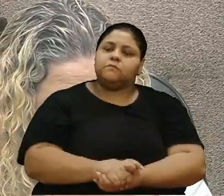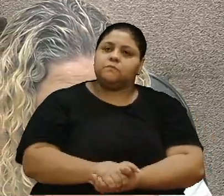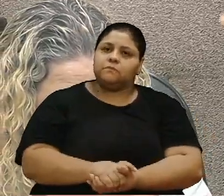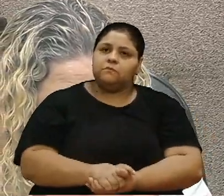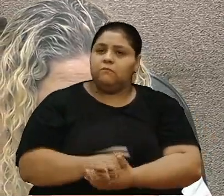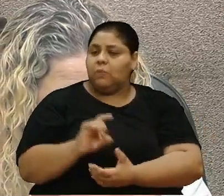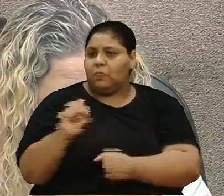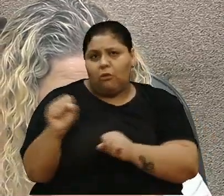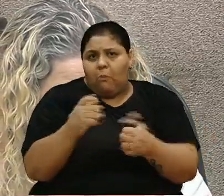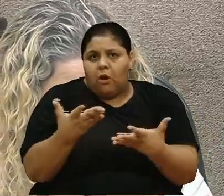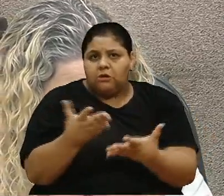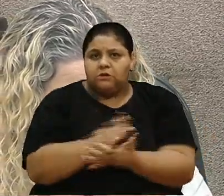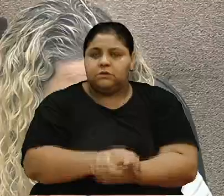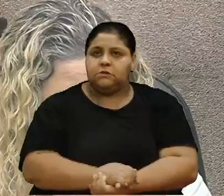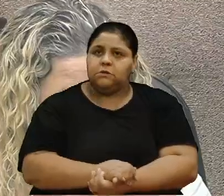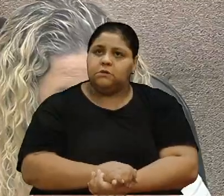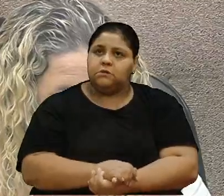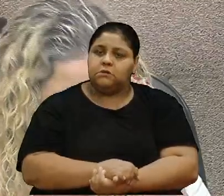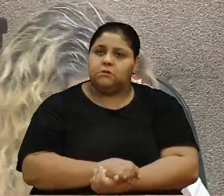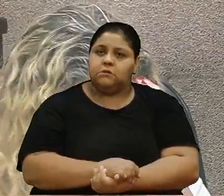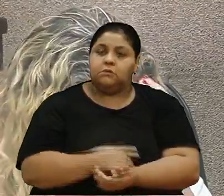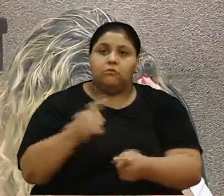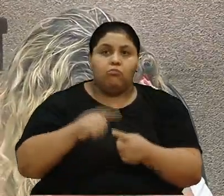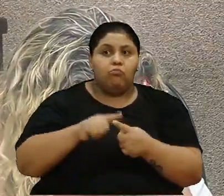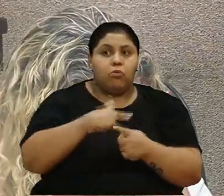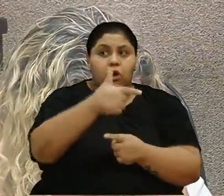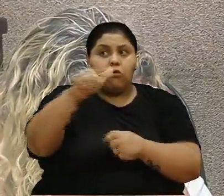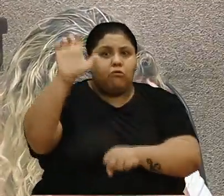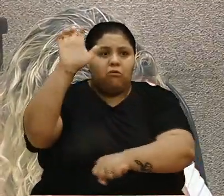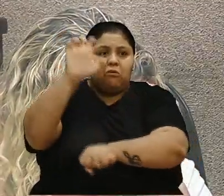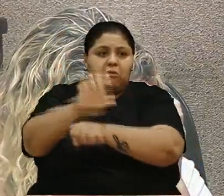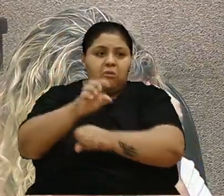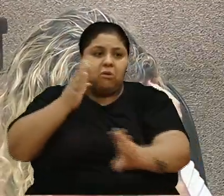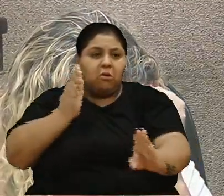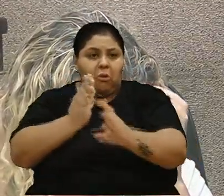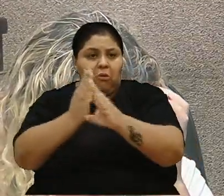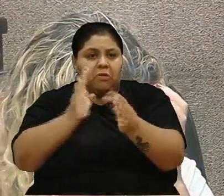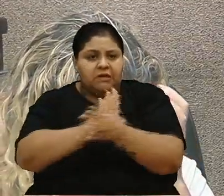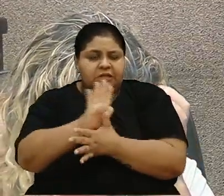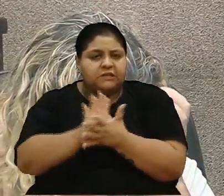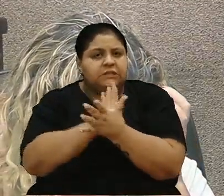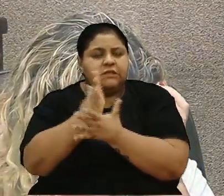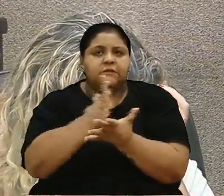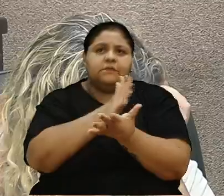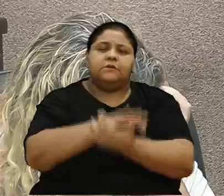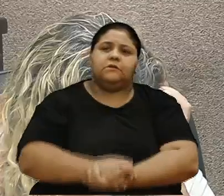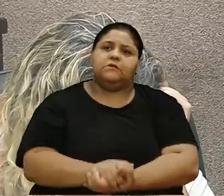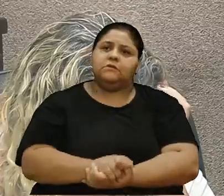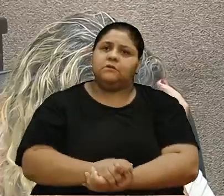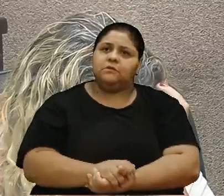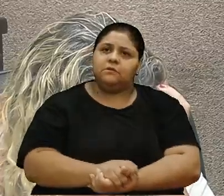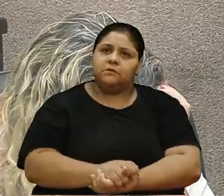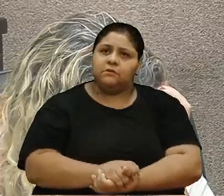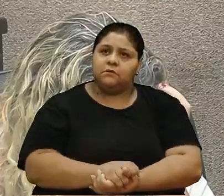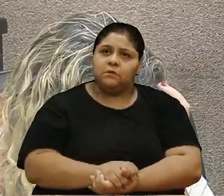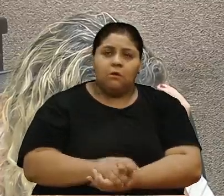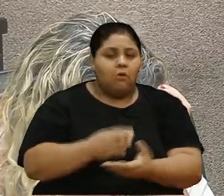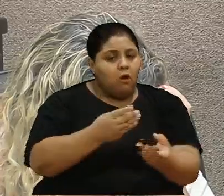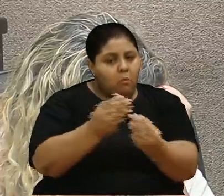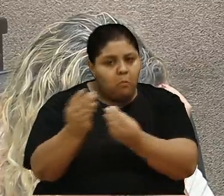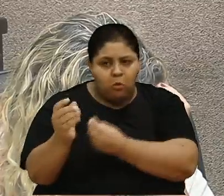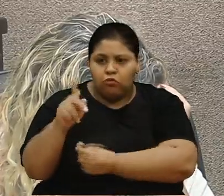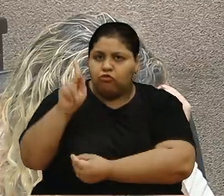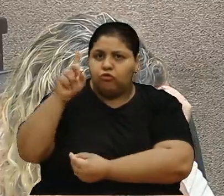Só pode ser, porque no restante do estado eu não encontrei cancela. E foram centenas de